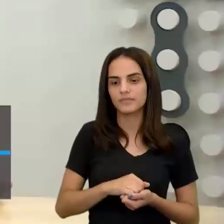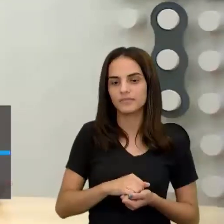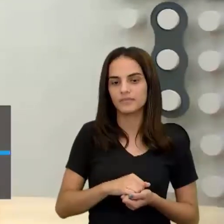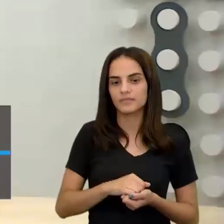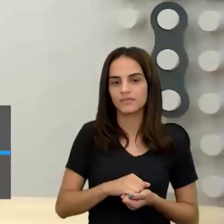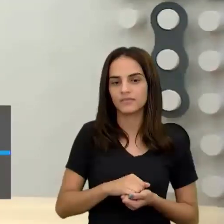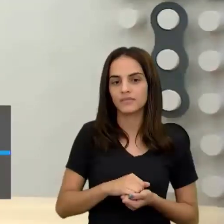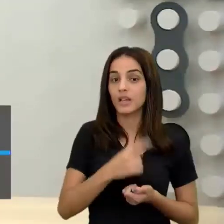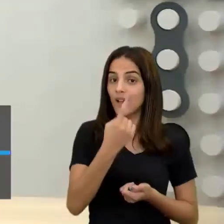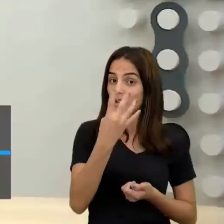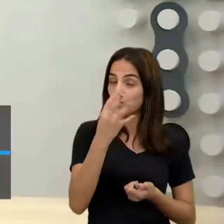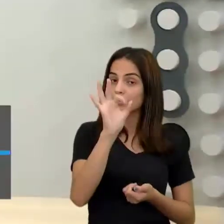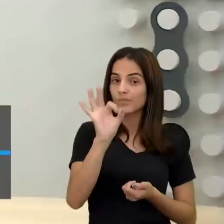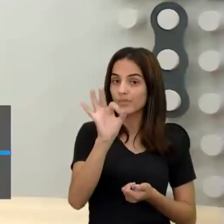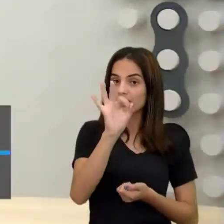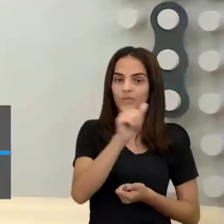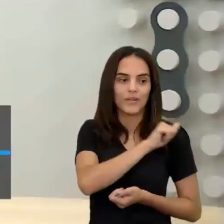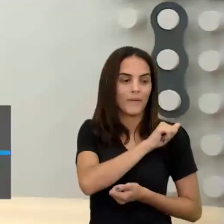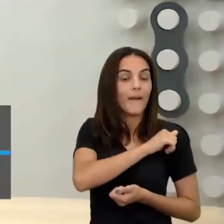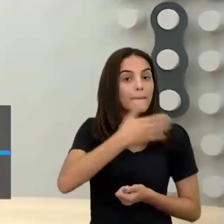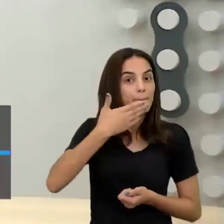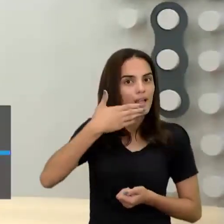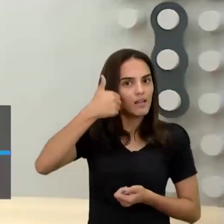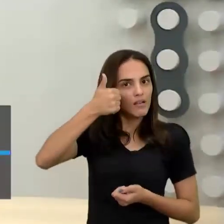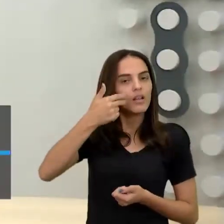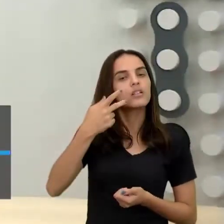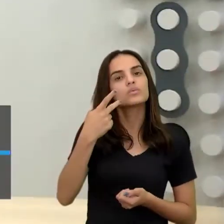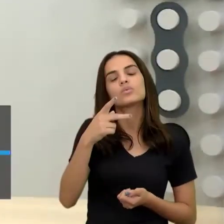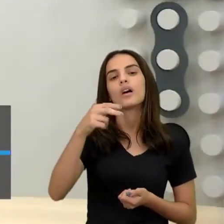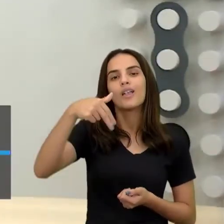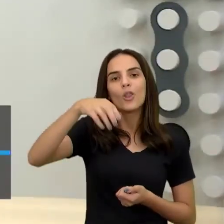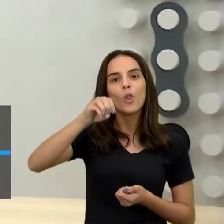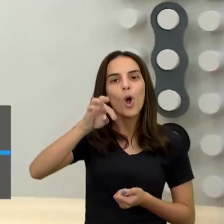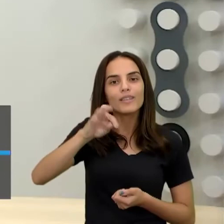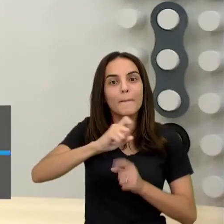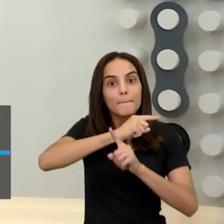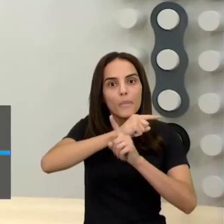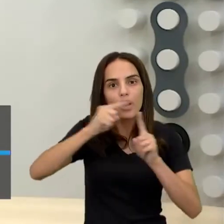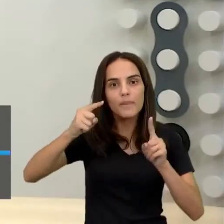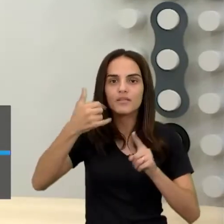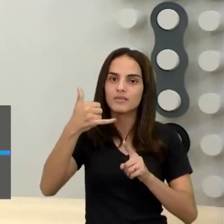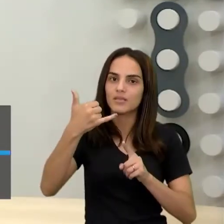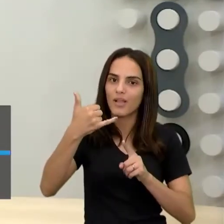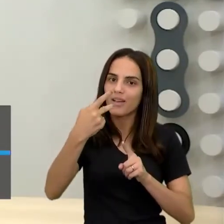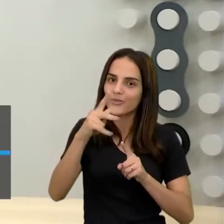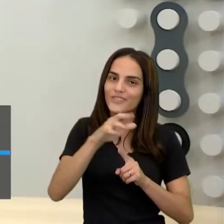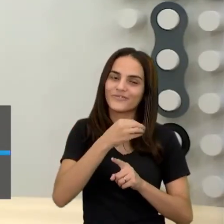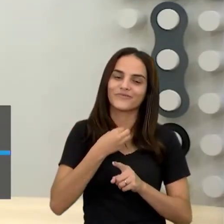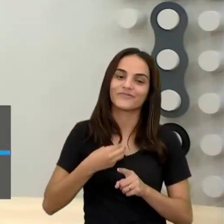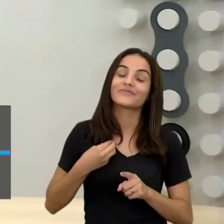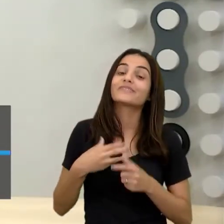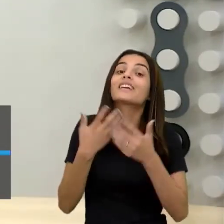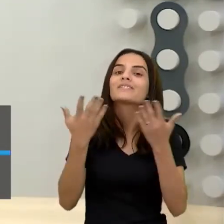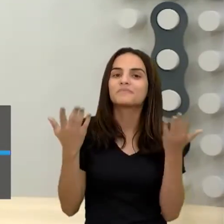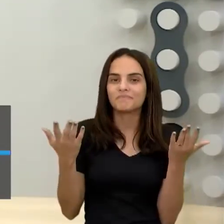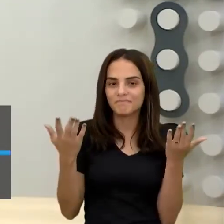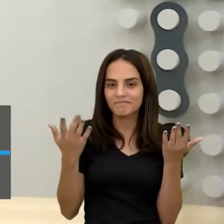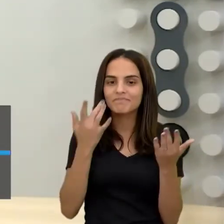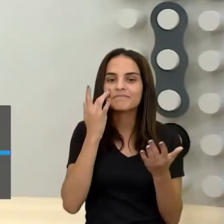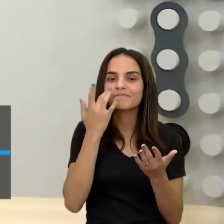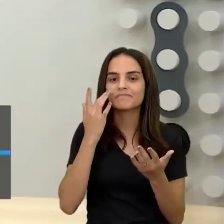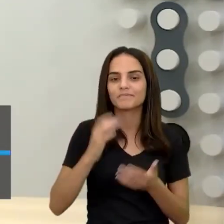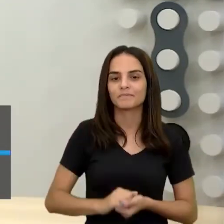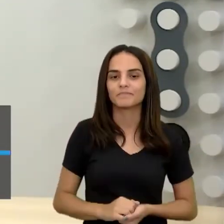Economics, 14% dos alunos melhoraram as suas notas depois que baniram os celulares de suas vidas. E aí?